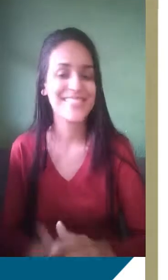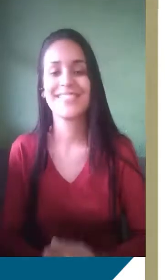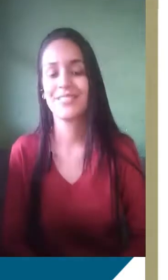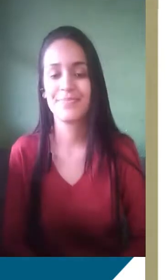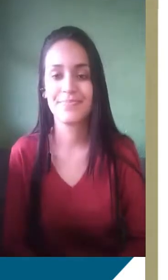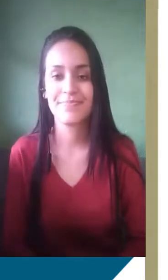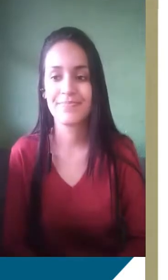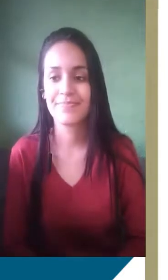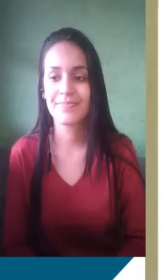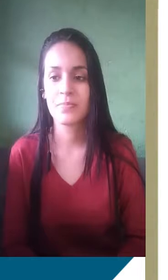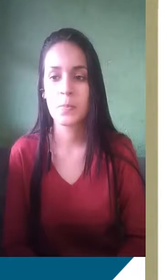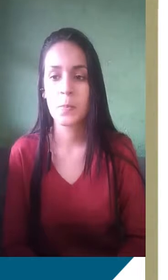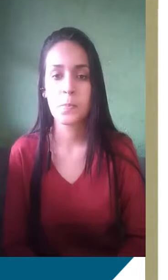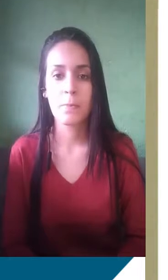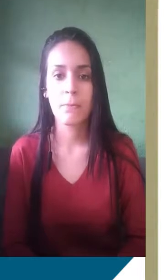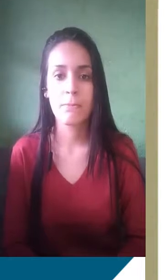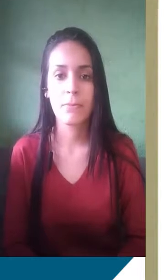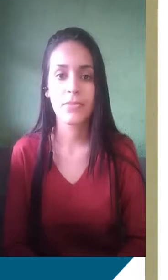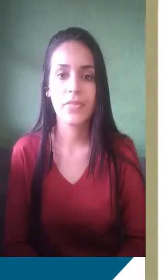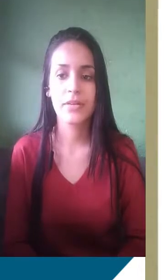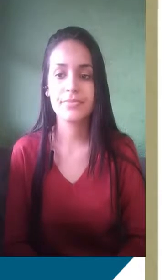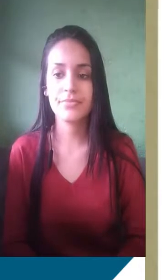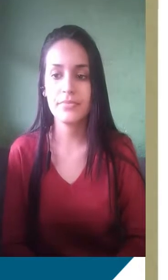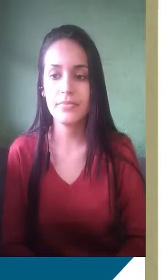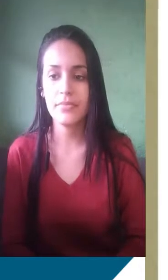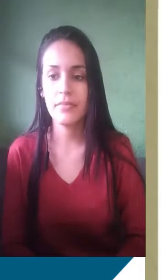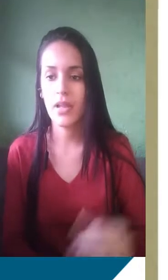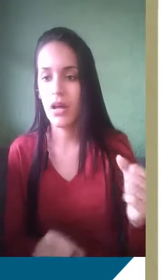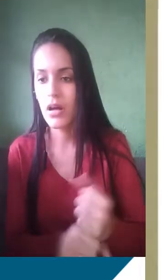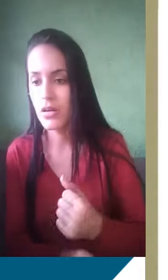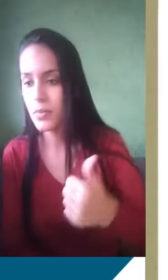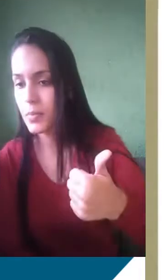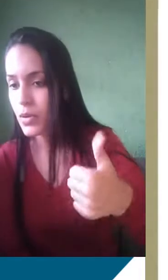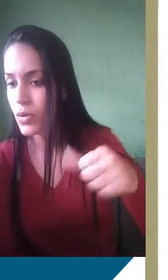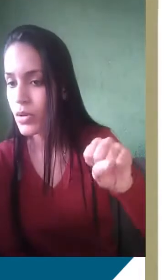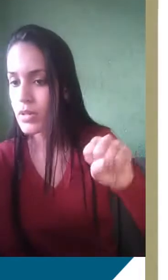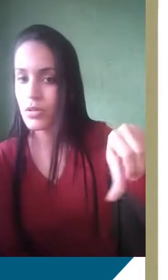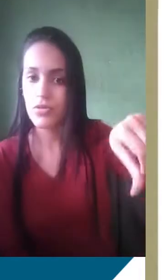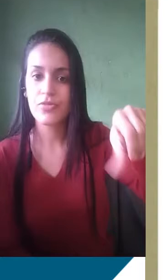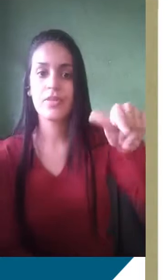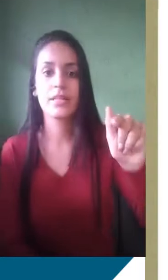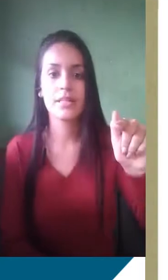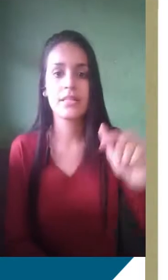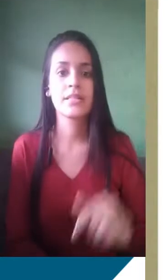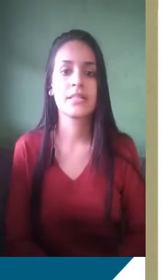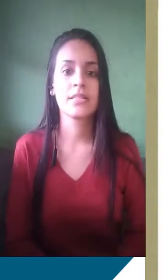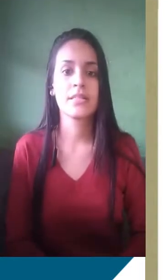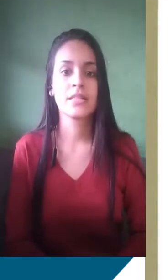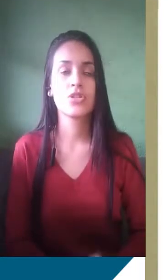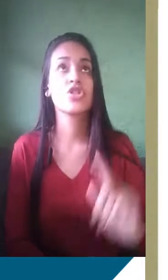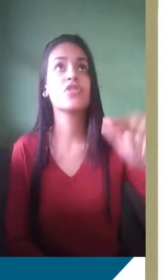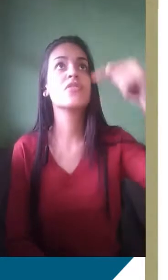Em 1897, foi enviado à Bahia como jornalista correspondente de guerra. Nesse contexto, escreveu